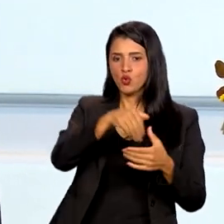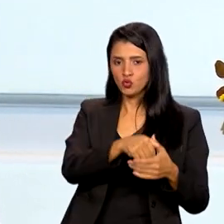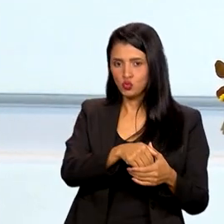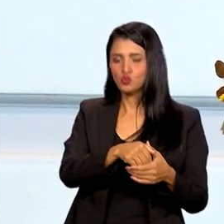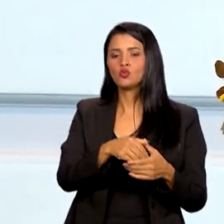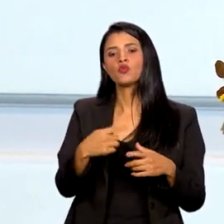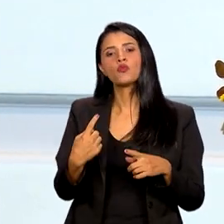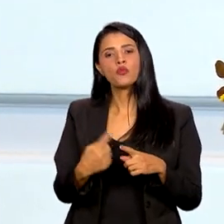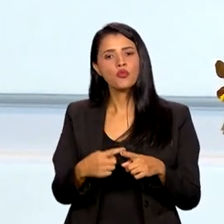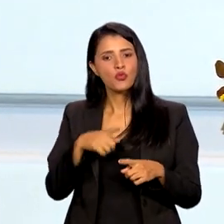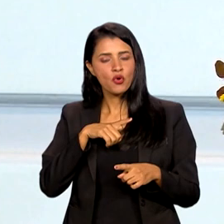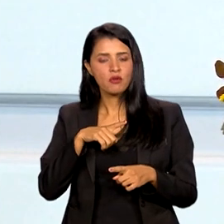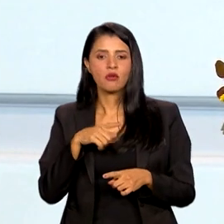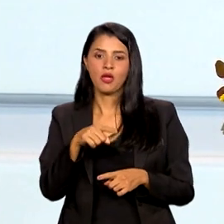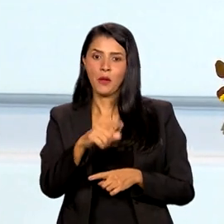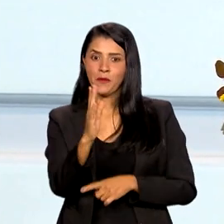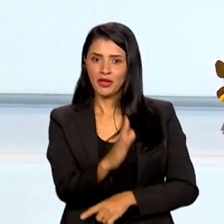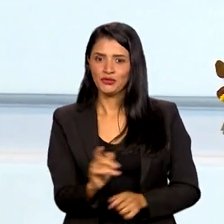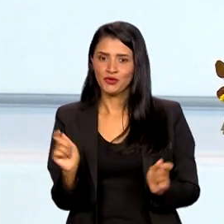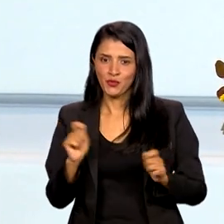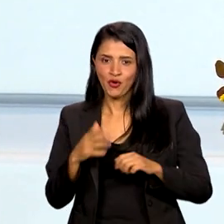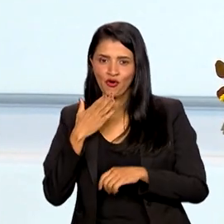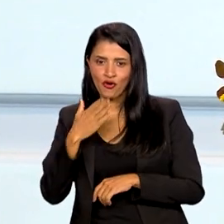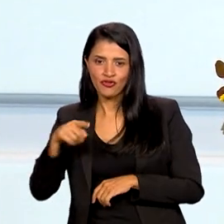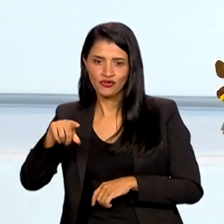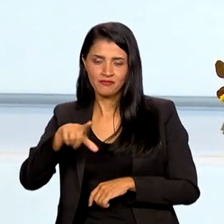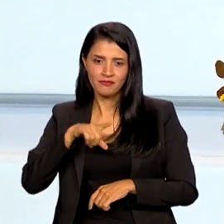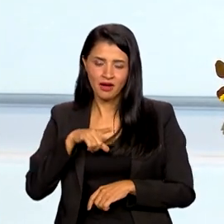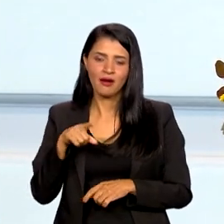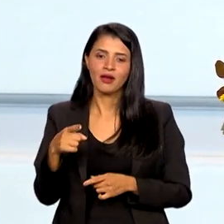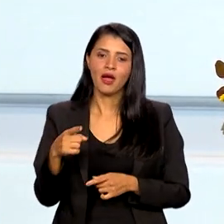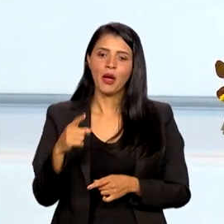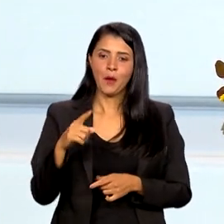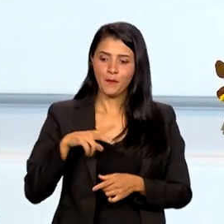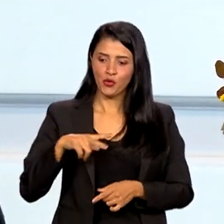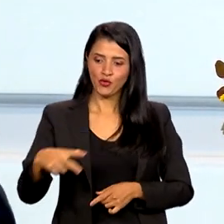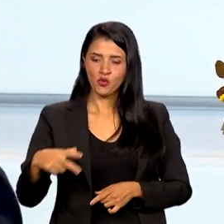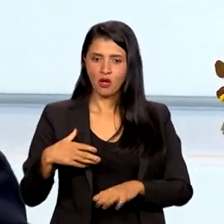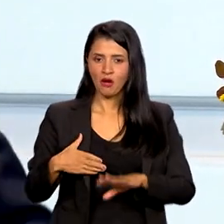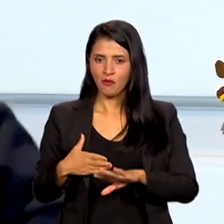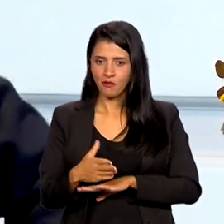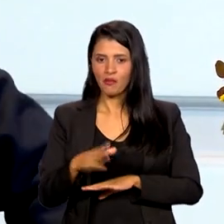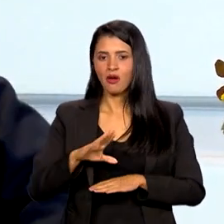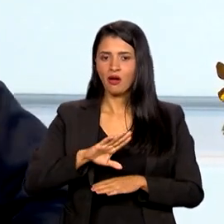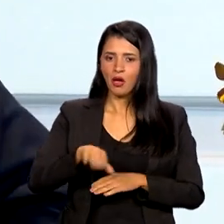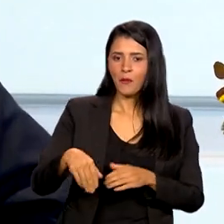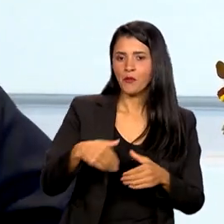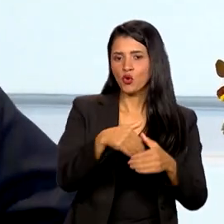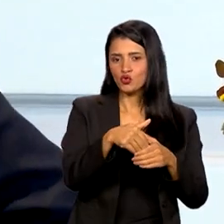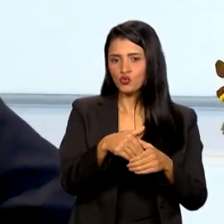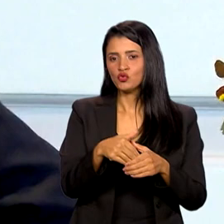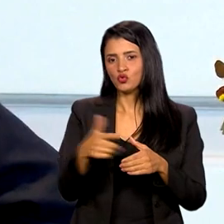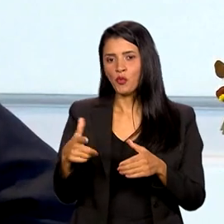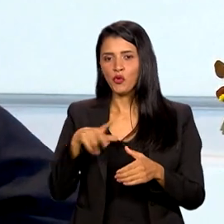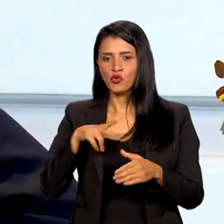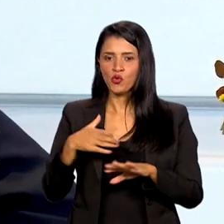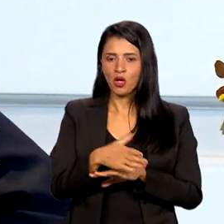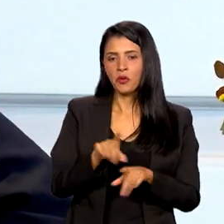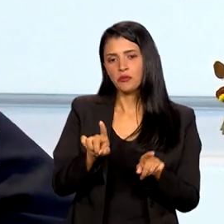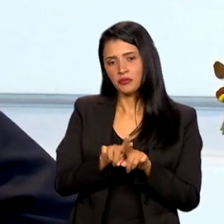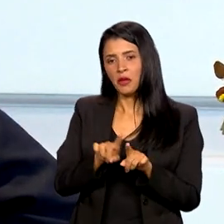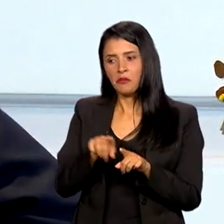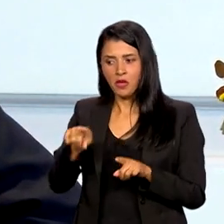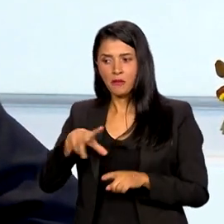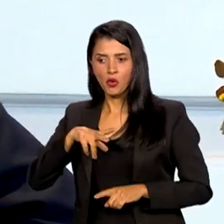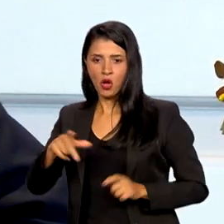ser, para Portugal, uma porta de entrada para a América do Sul, como Portugal pode ser para o Brasil uma porta de